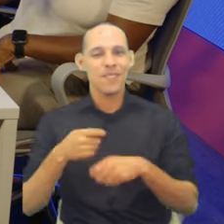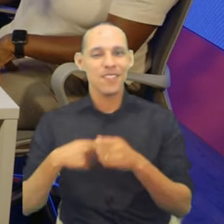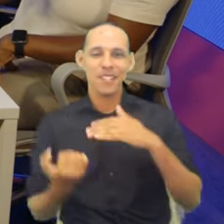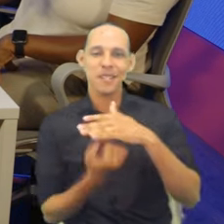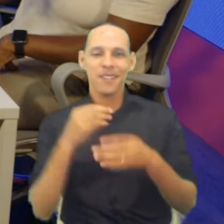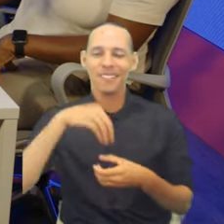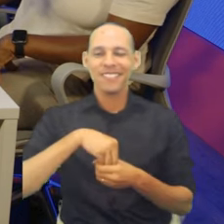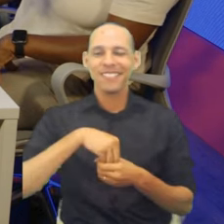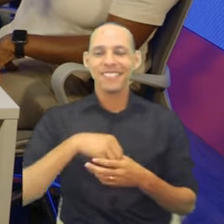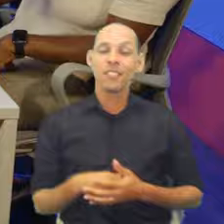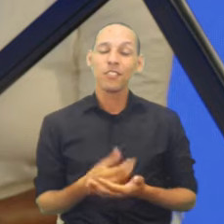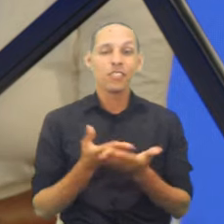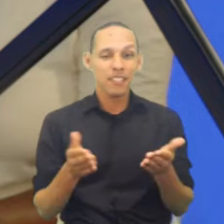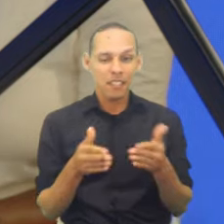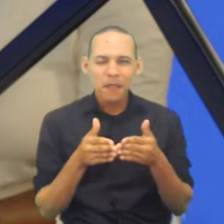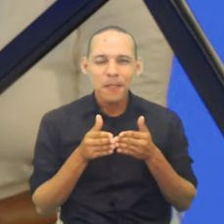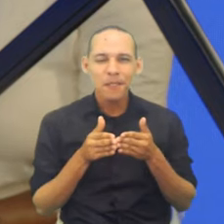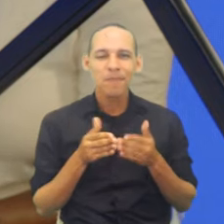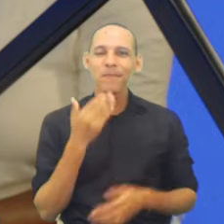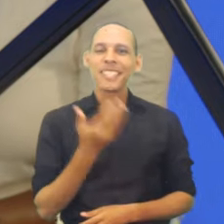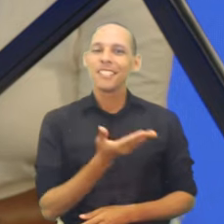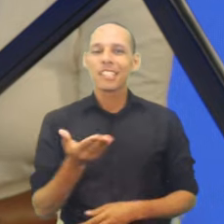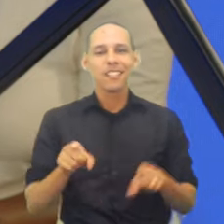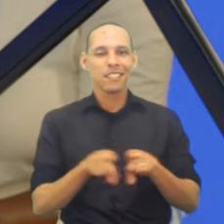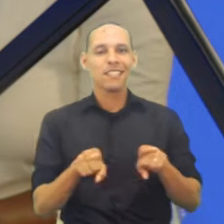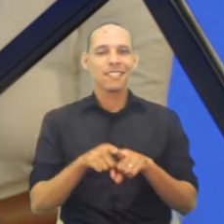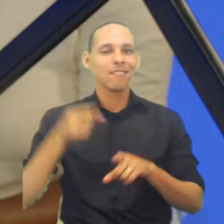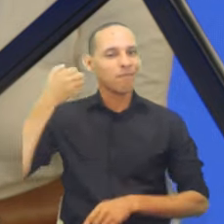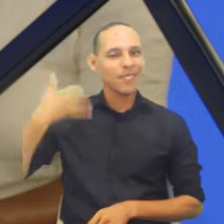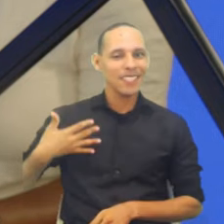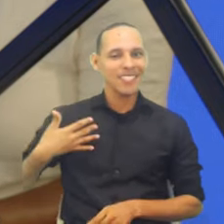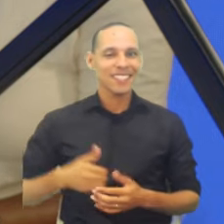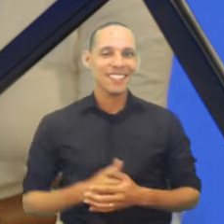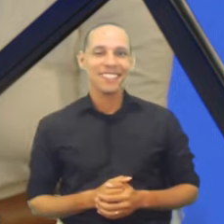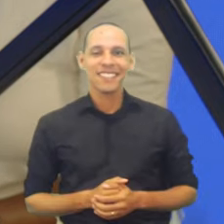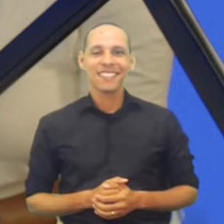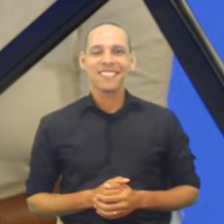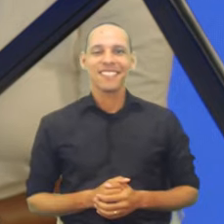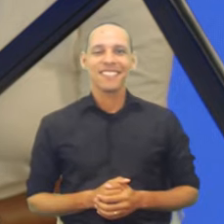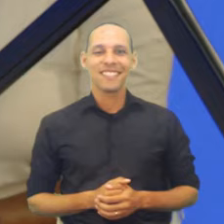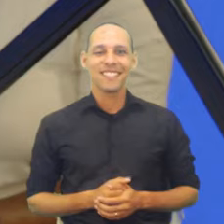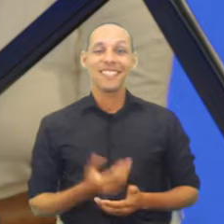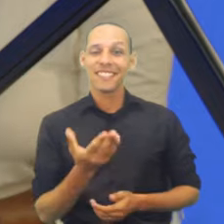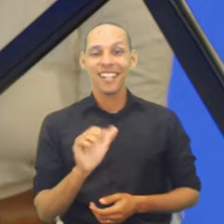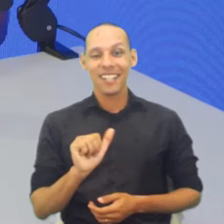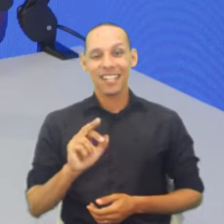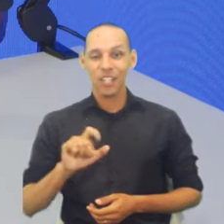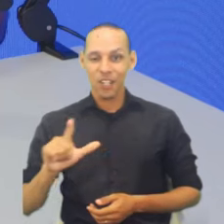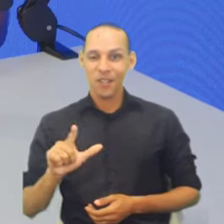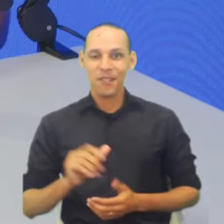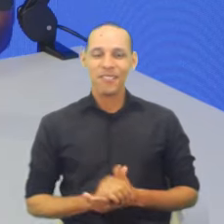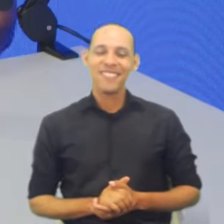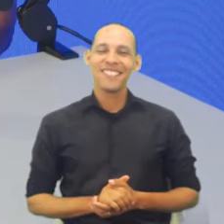empresas Se vocês me permitirem eu vou pedir para vocês também fazerem a autodescrição de vocês Carol se você puder começar